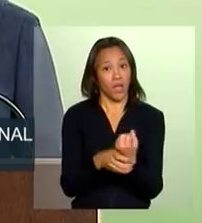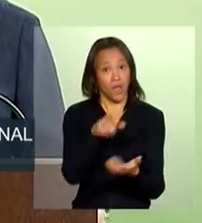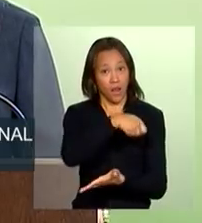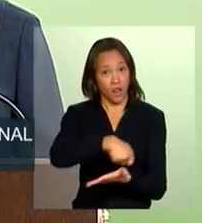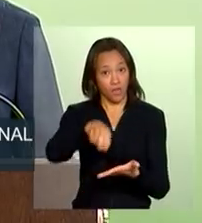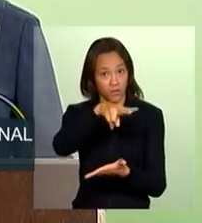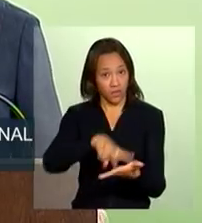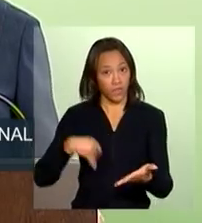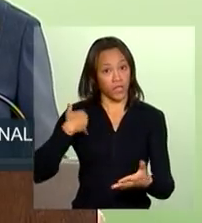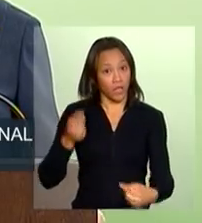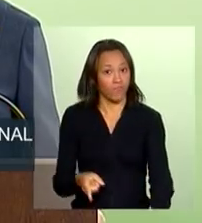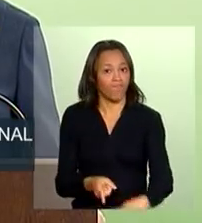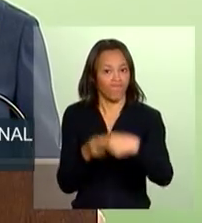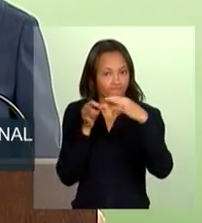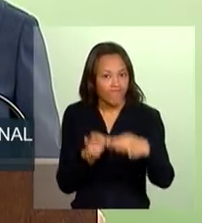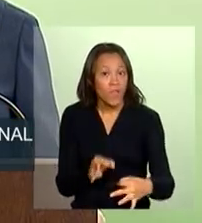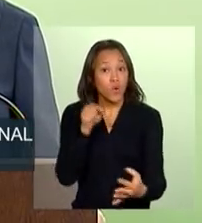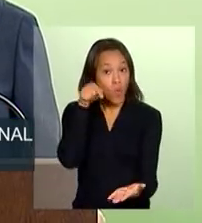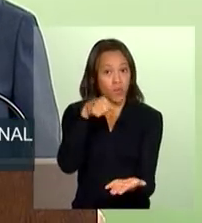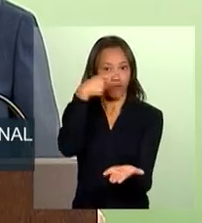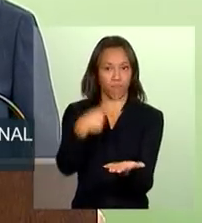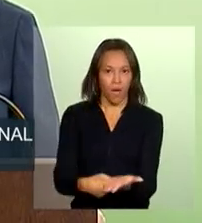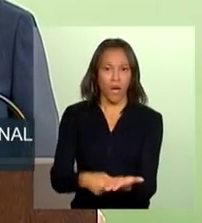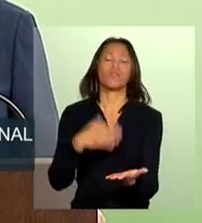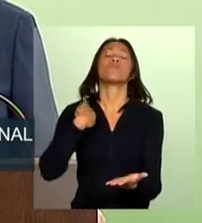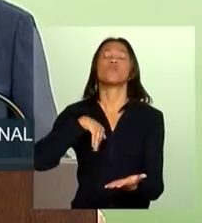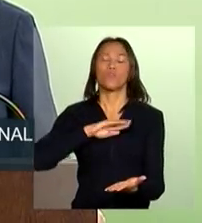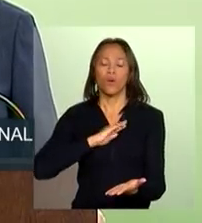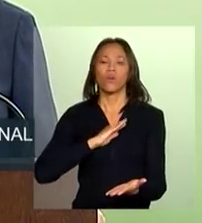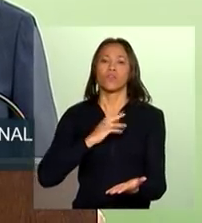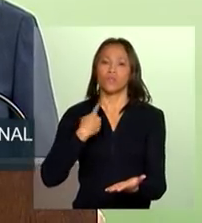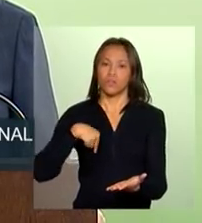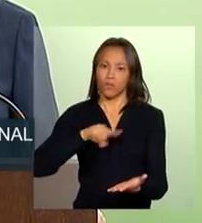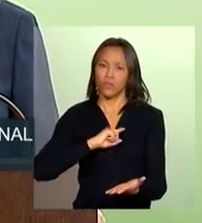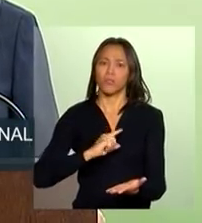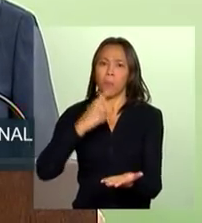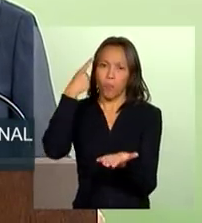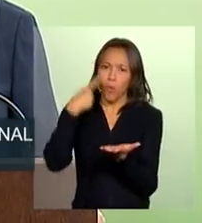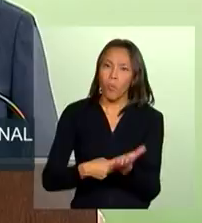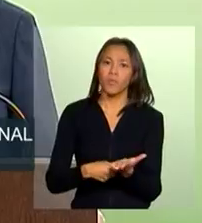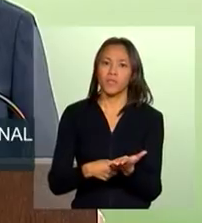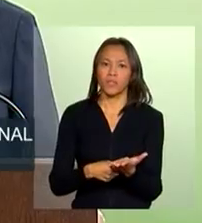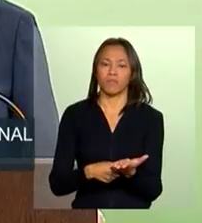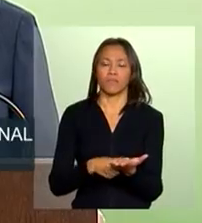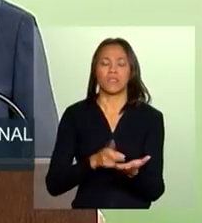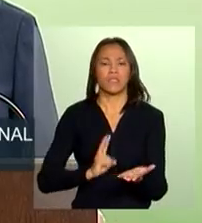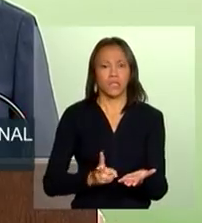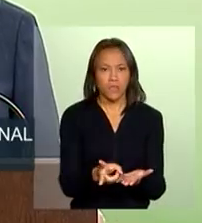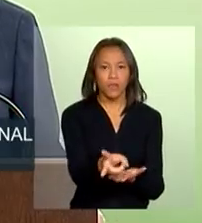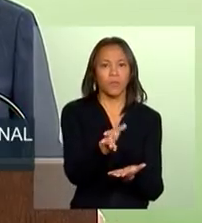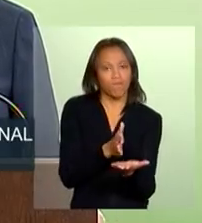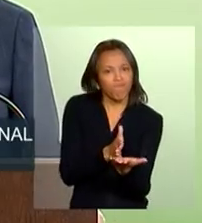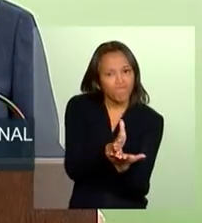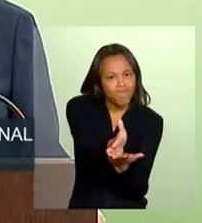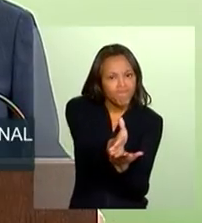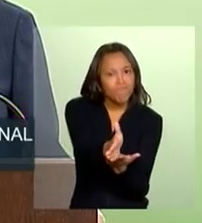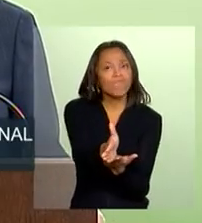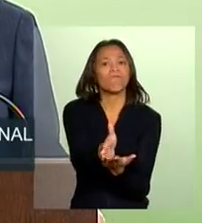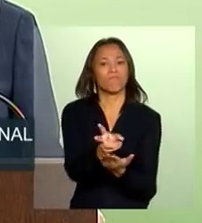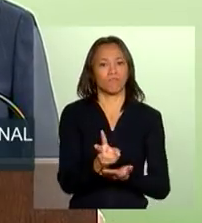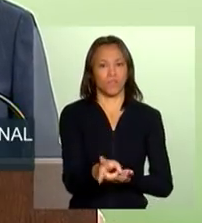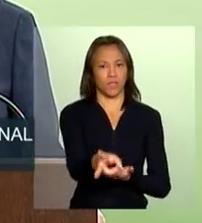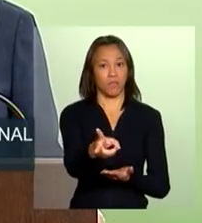certa. Com o pacto, nós estamos nos comprometendo, de forma inequívoca a enfrentar, com